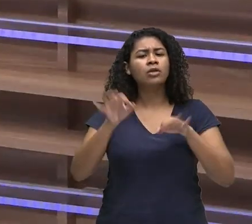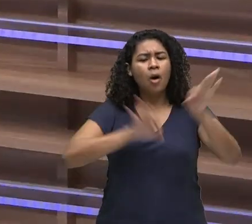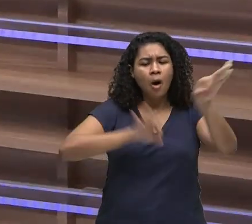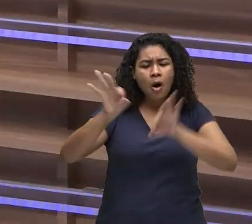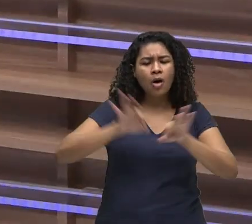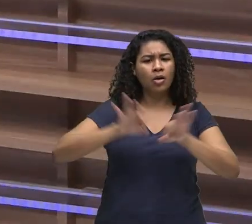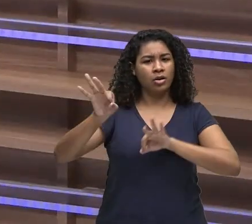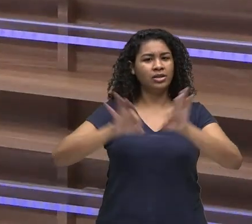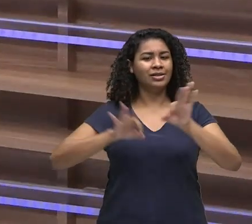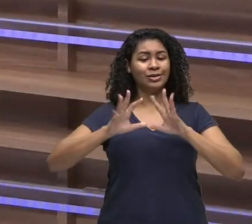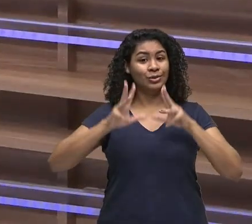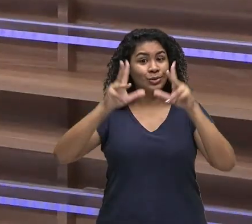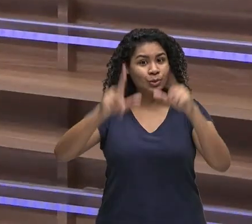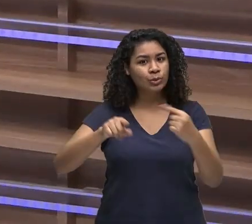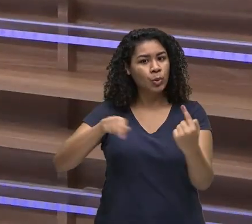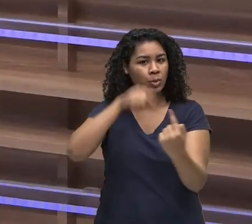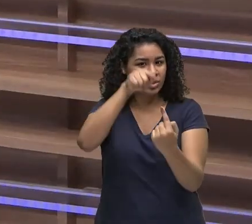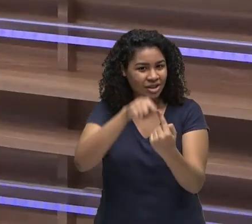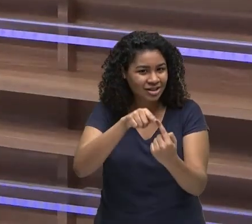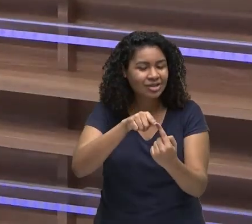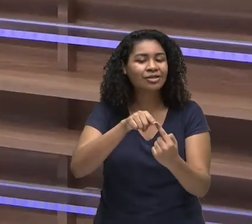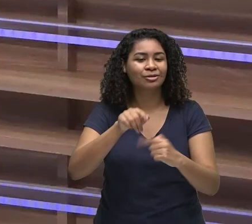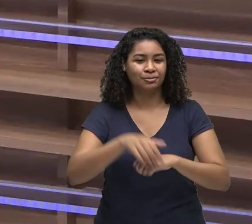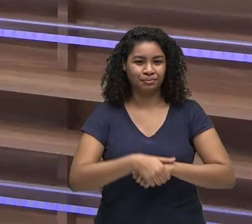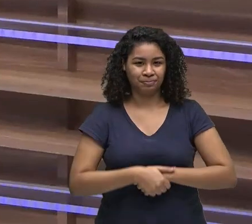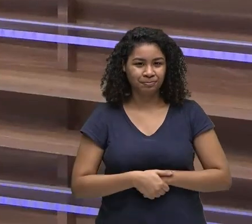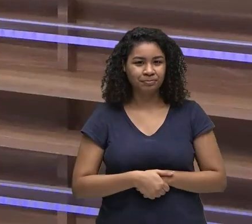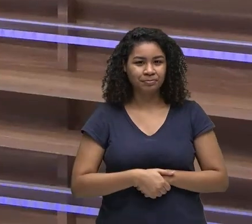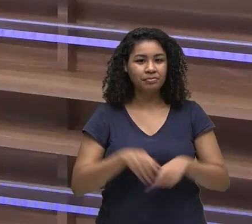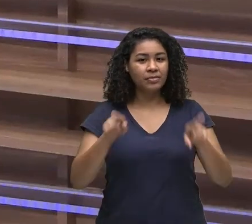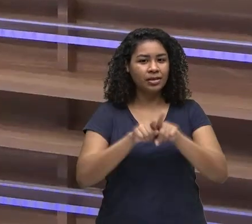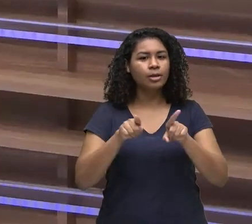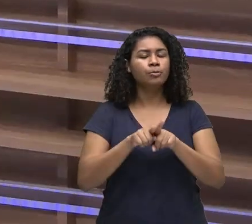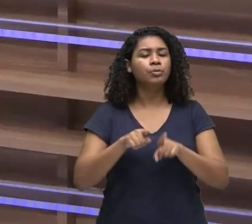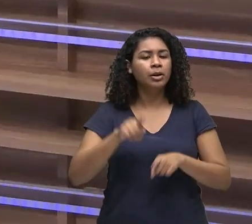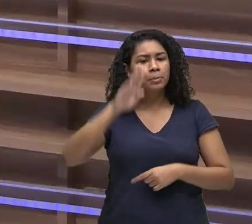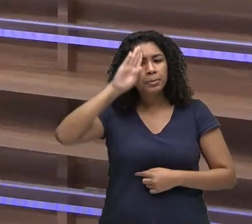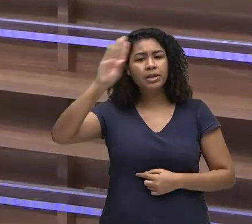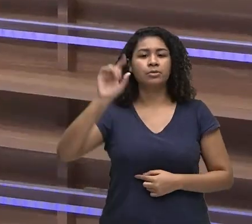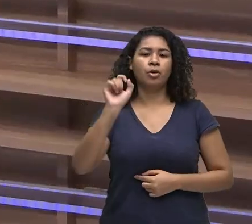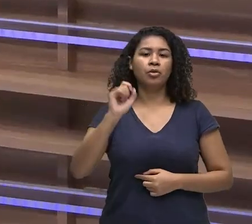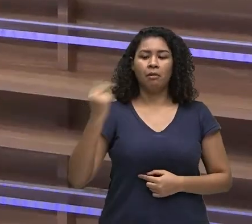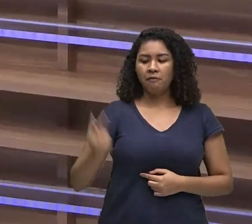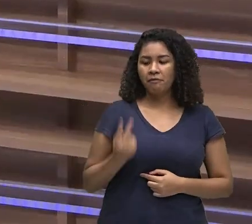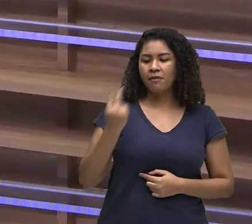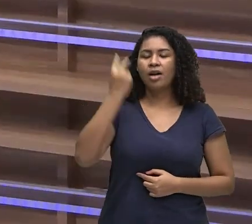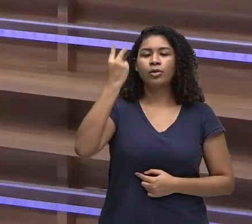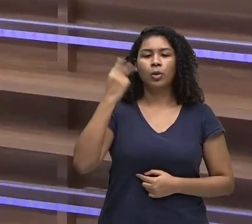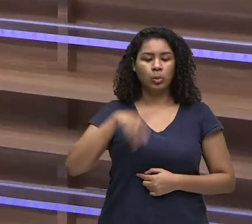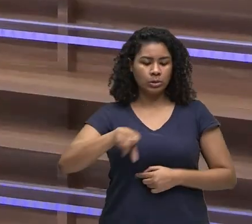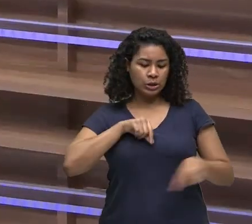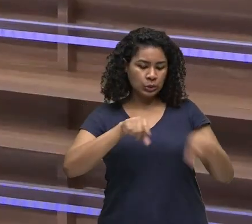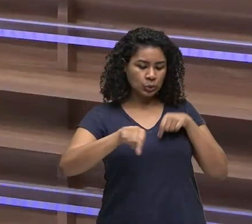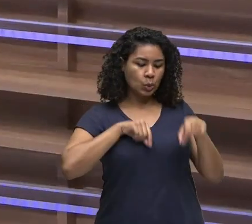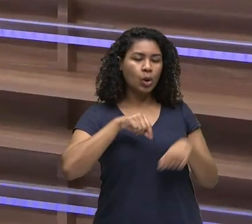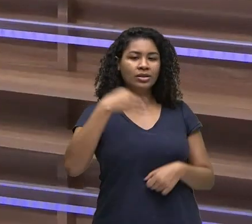construa e, acima de tudo, construa os seus valores, faça as suas escolhas,